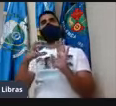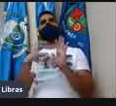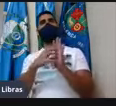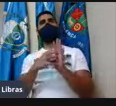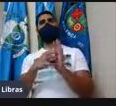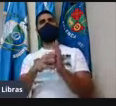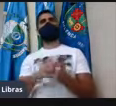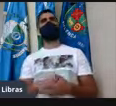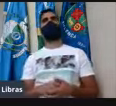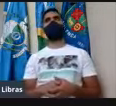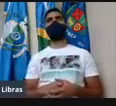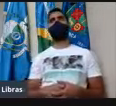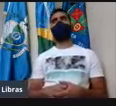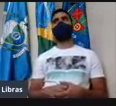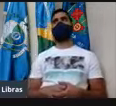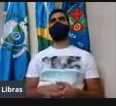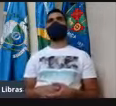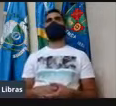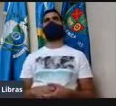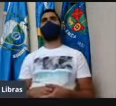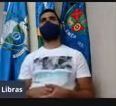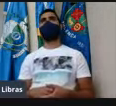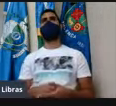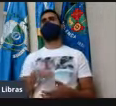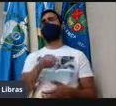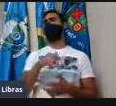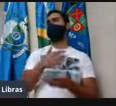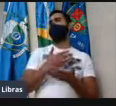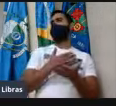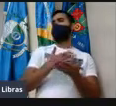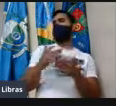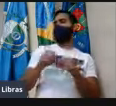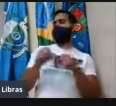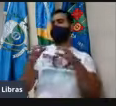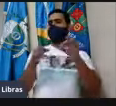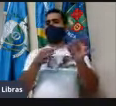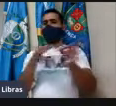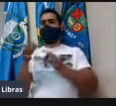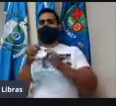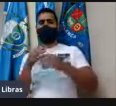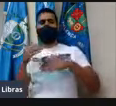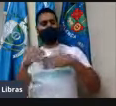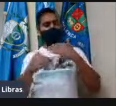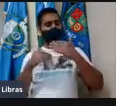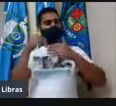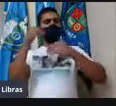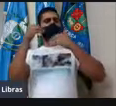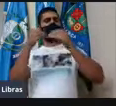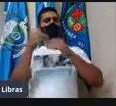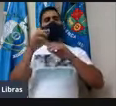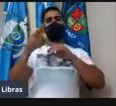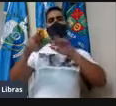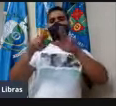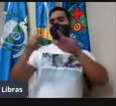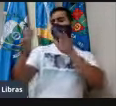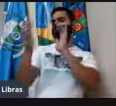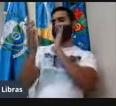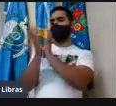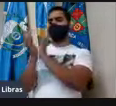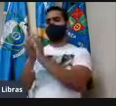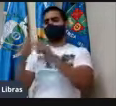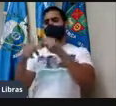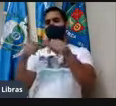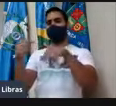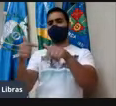Câmara. O fato de você começar a trabalhar um projeto que vai desenvolver vários grupos de